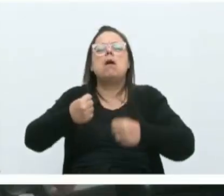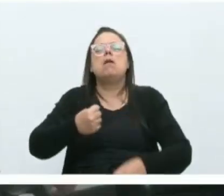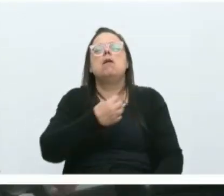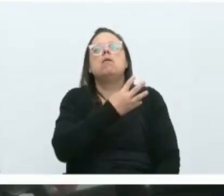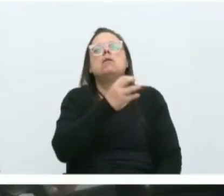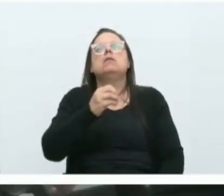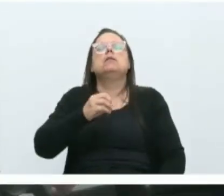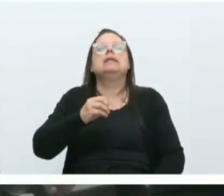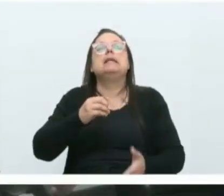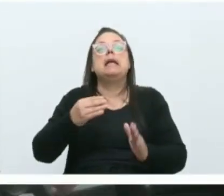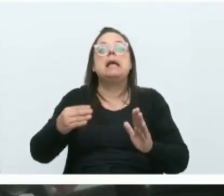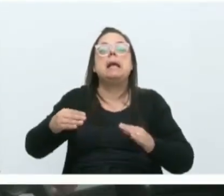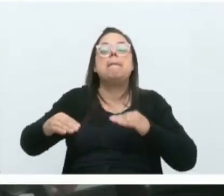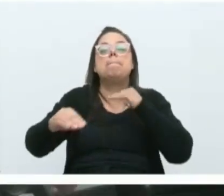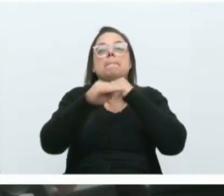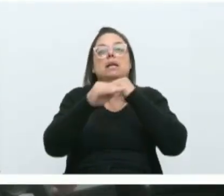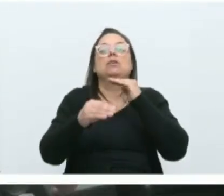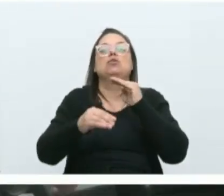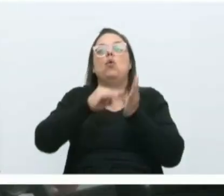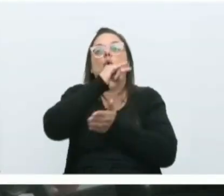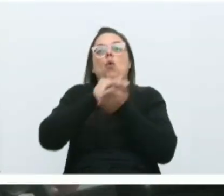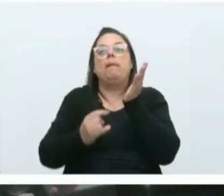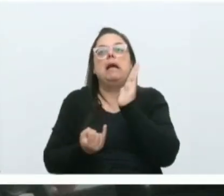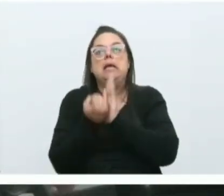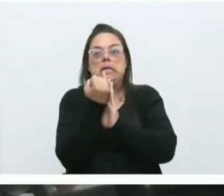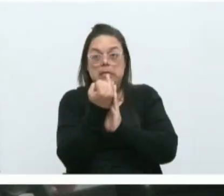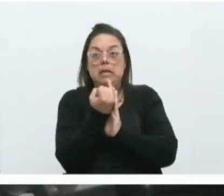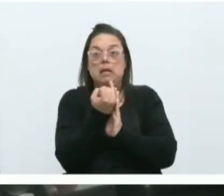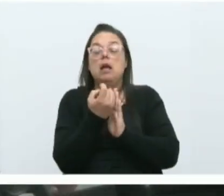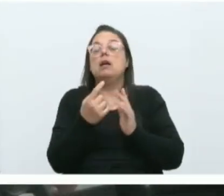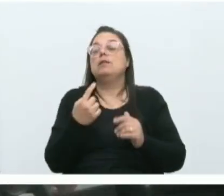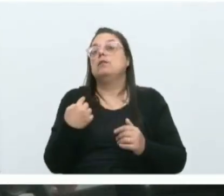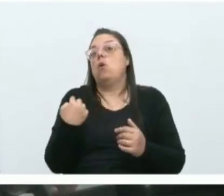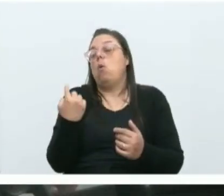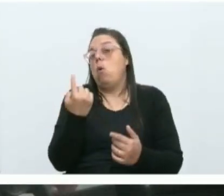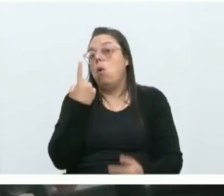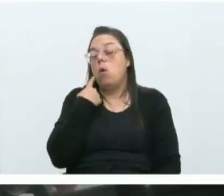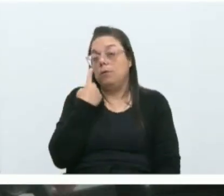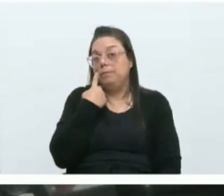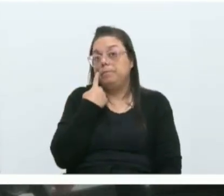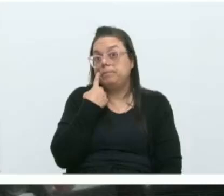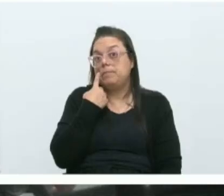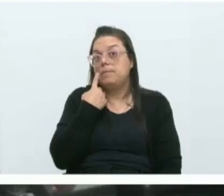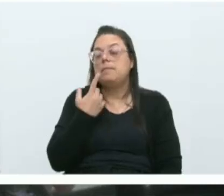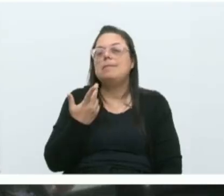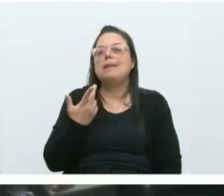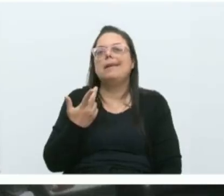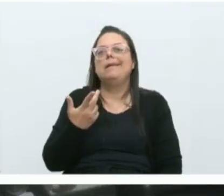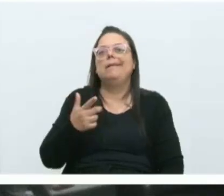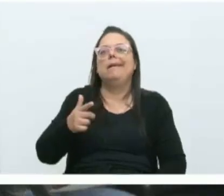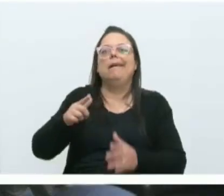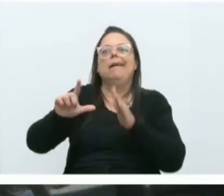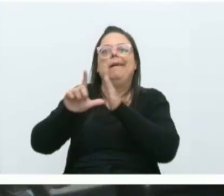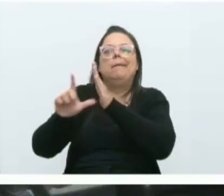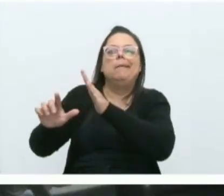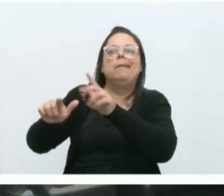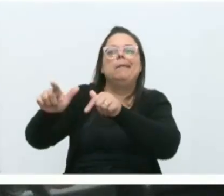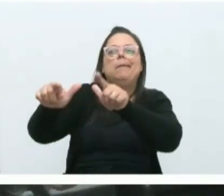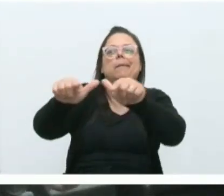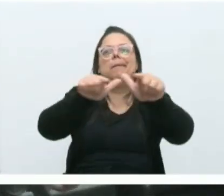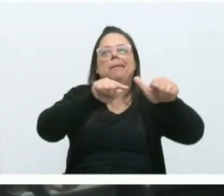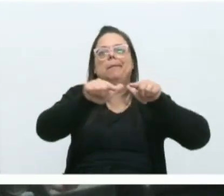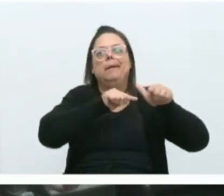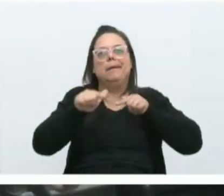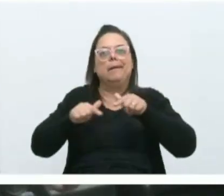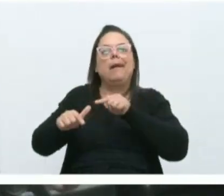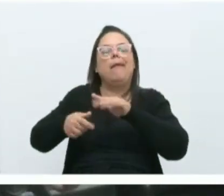impactou na receita do município. Então, a nossa visão era, por chamar o mercado, que o mercado não espera,